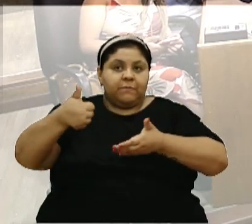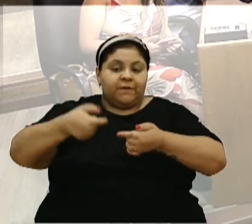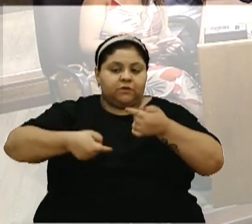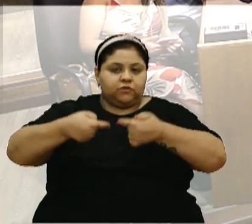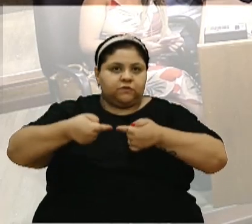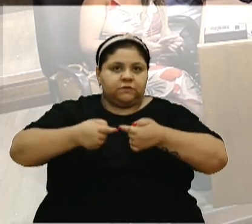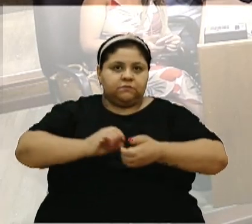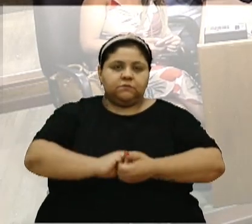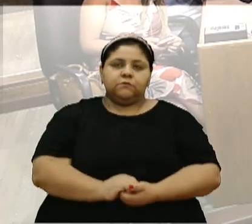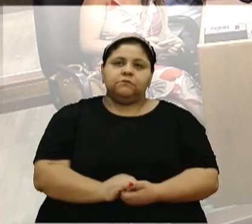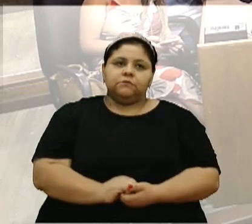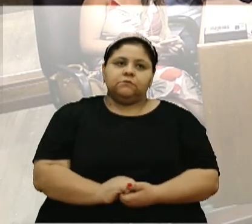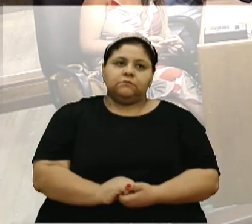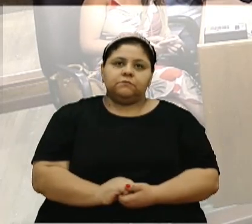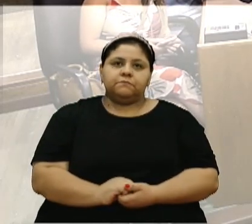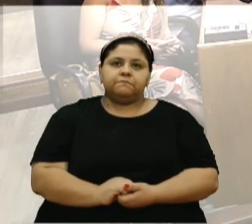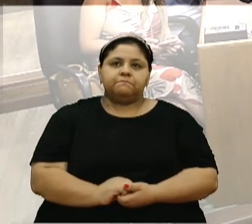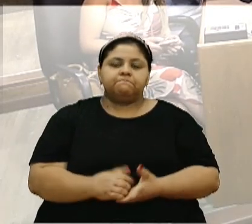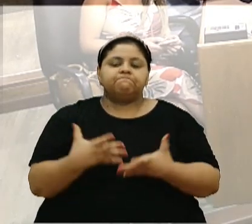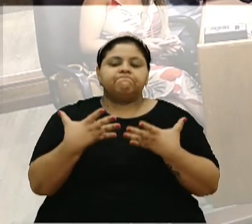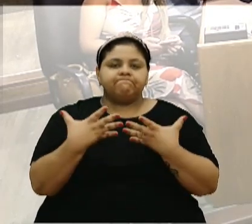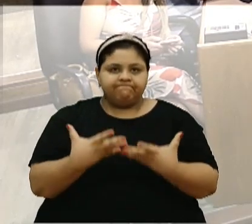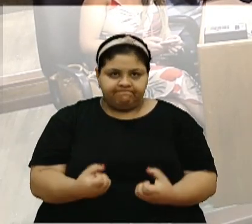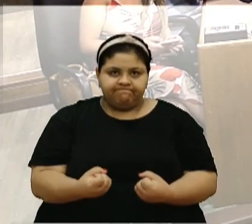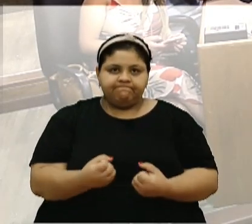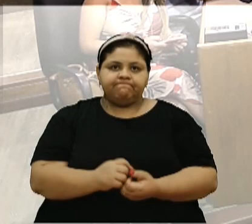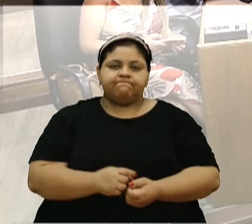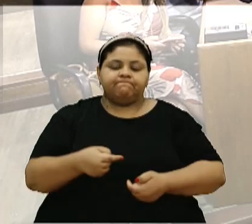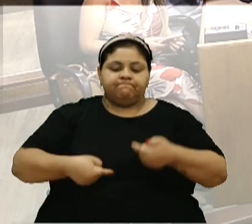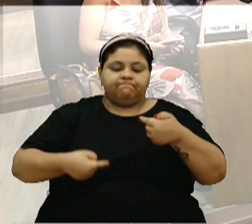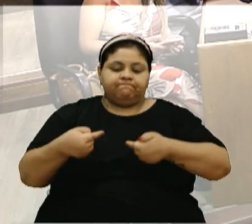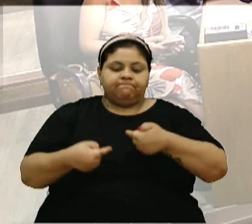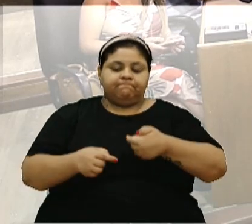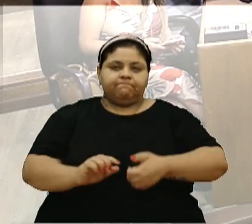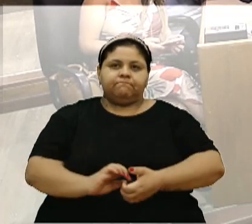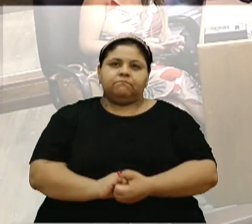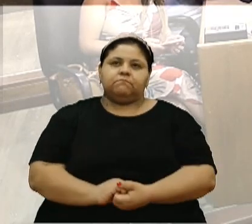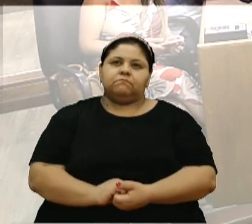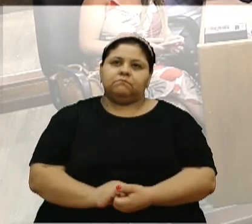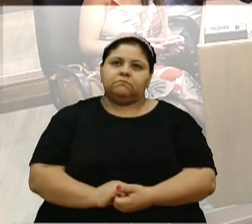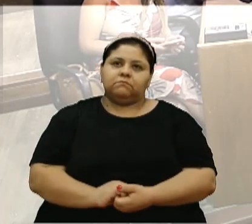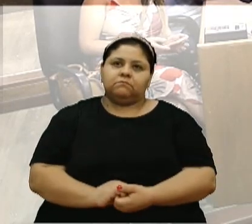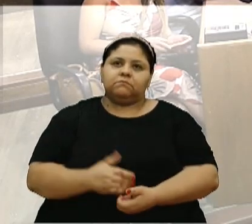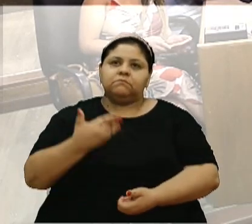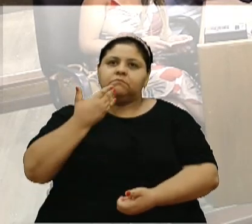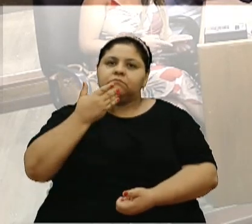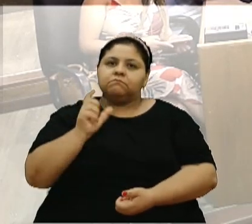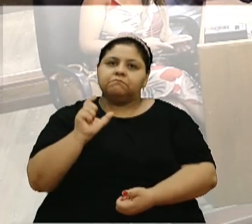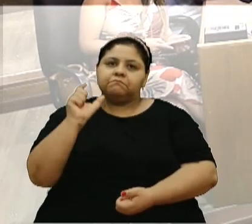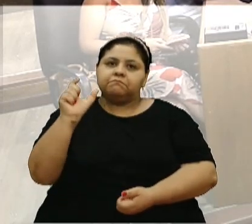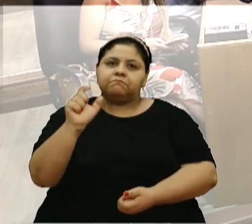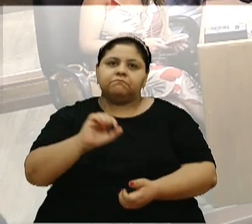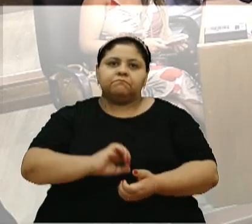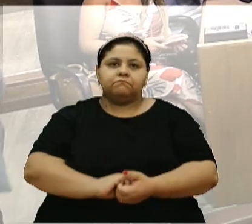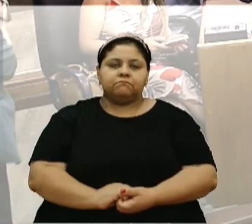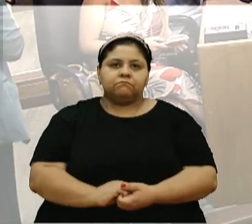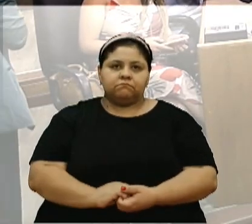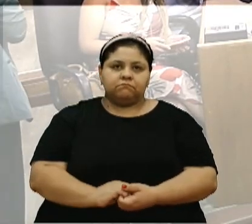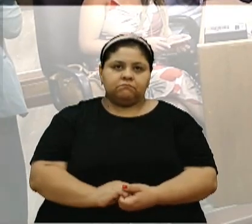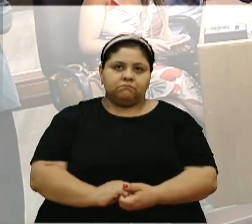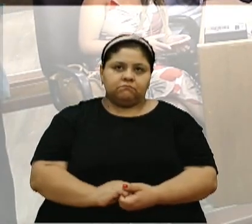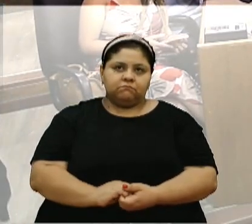discussão. Dispensa concedida em discussão. Peço palavra.